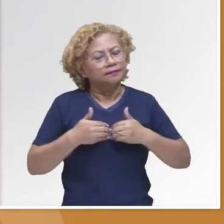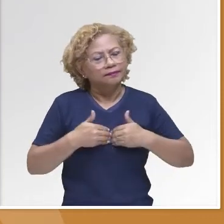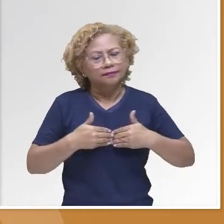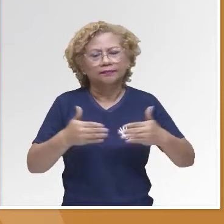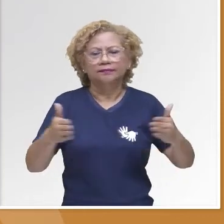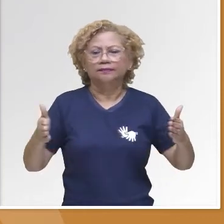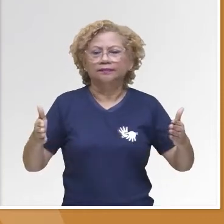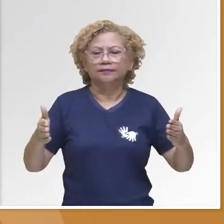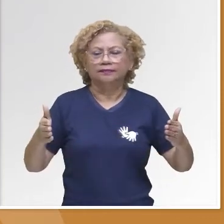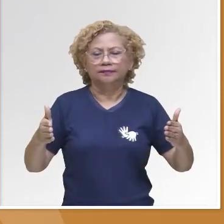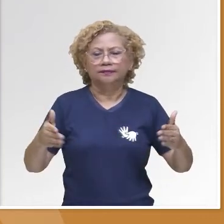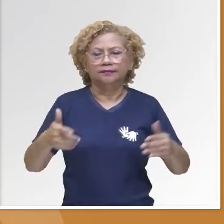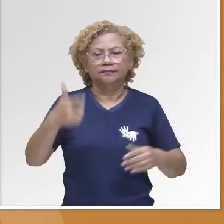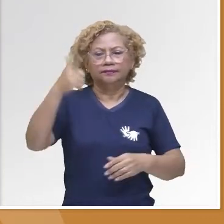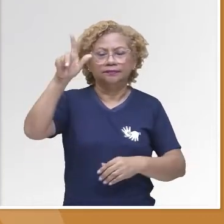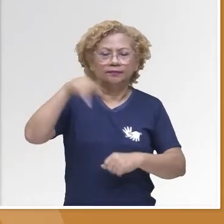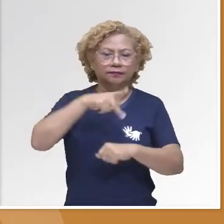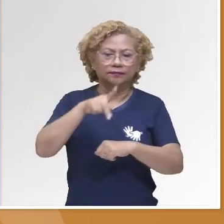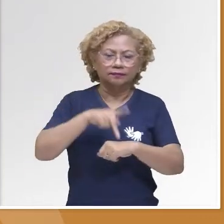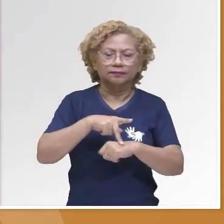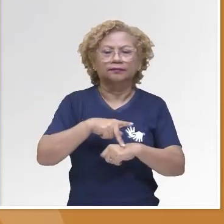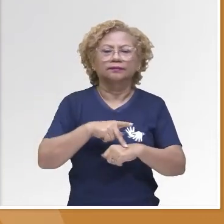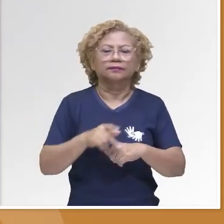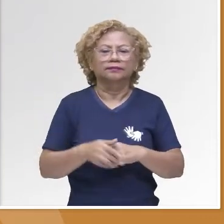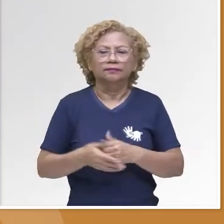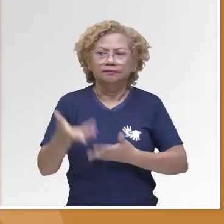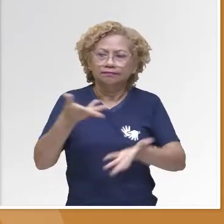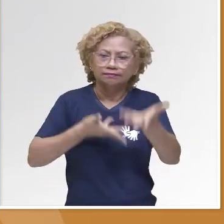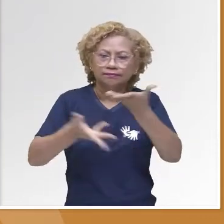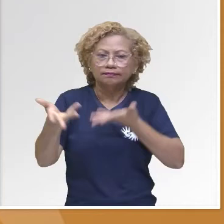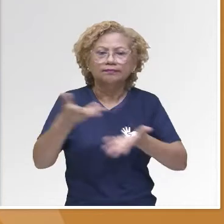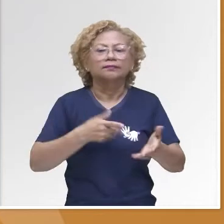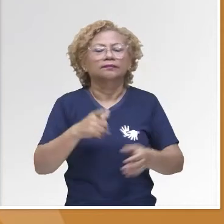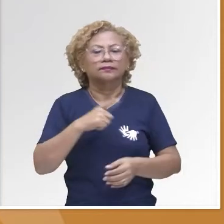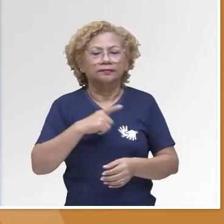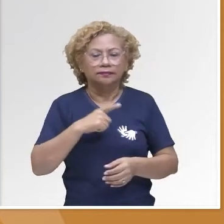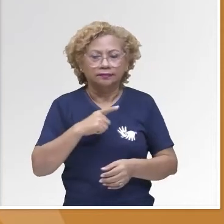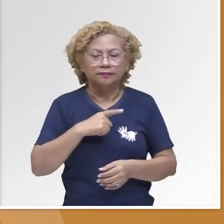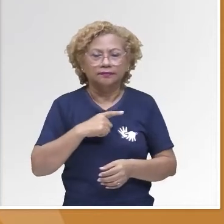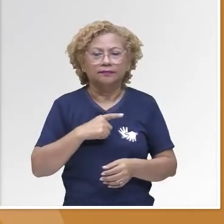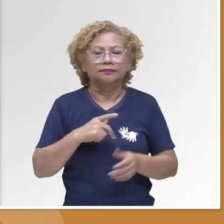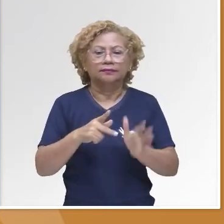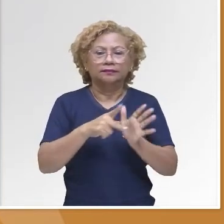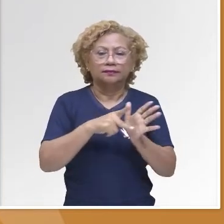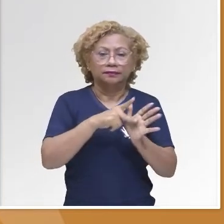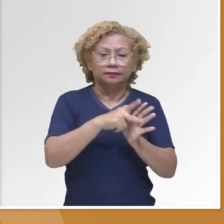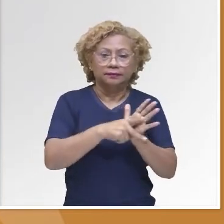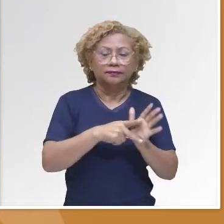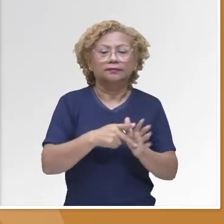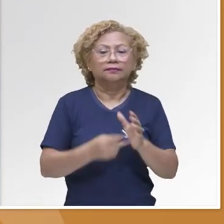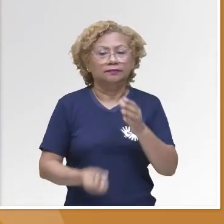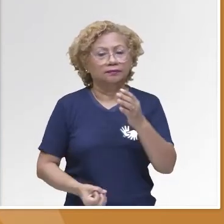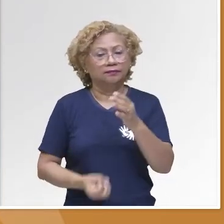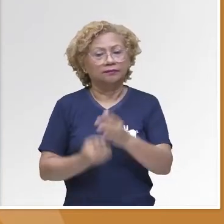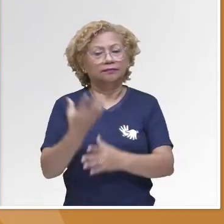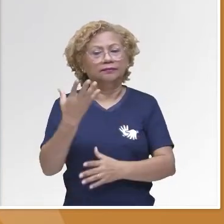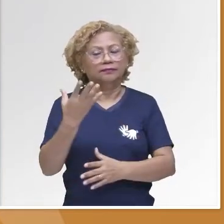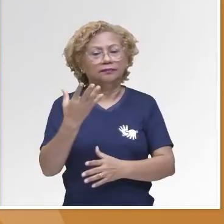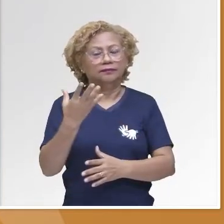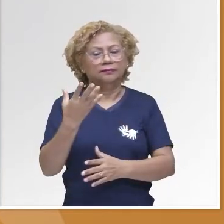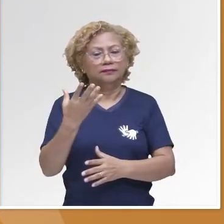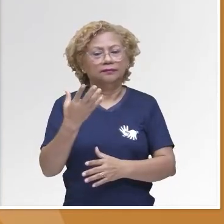mundo. Além disso, muitas universidades nesse período também foram criadas, né, fazendo